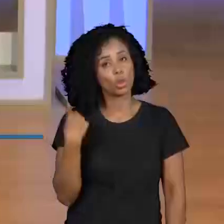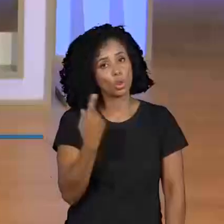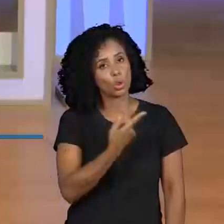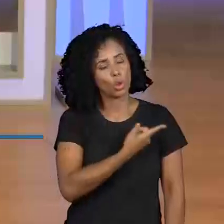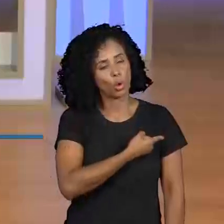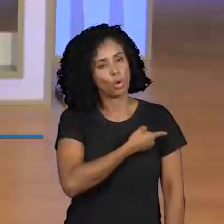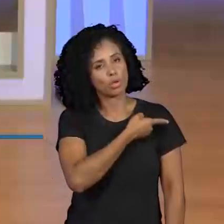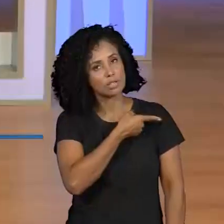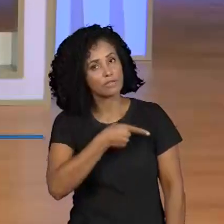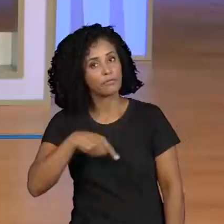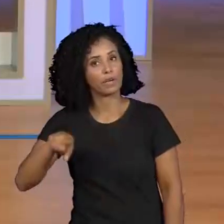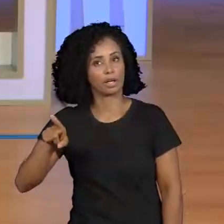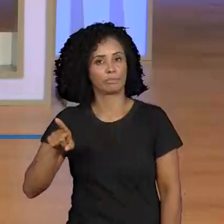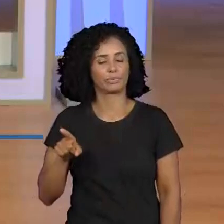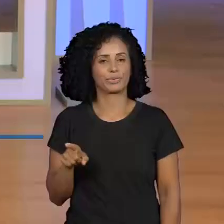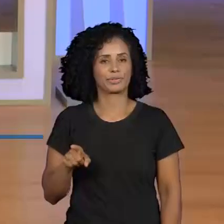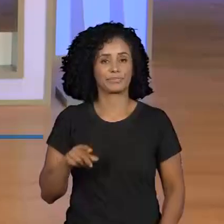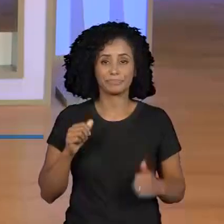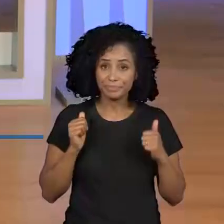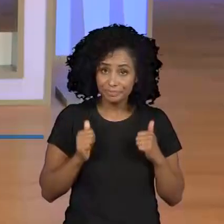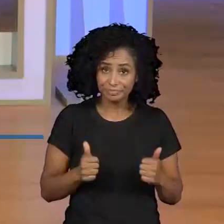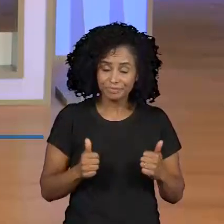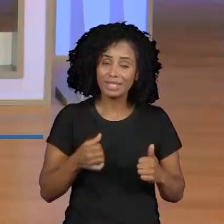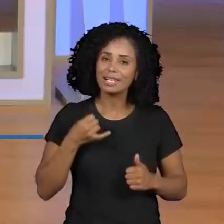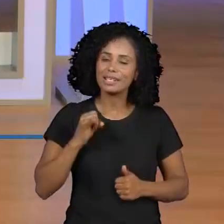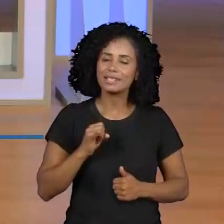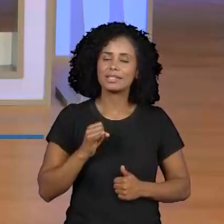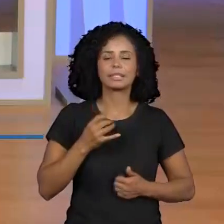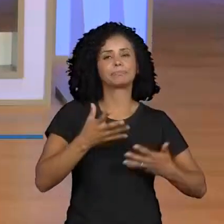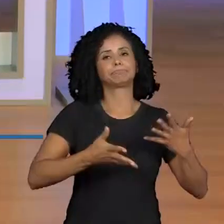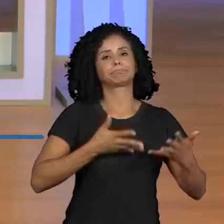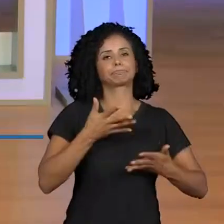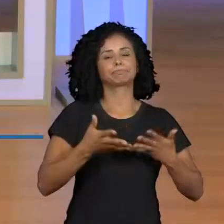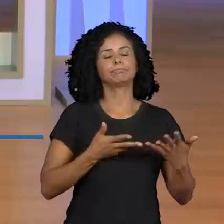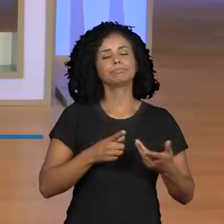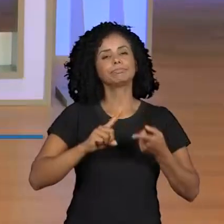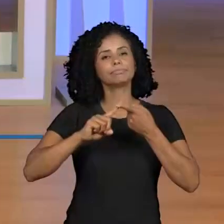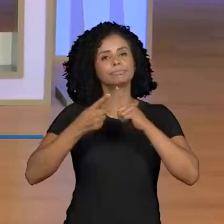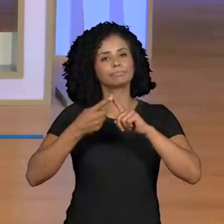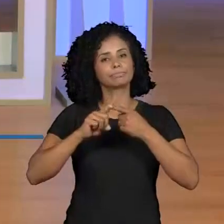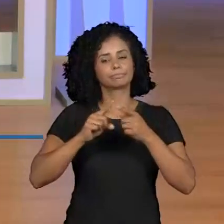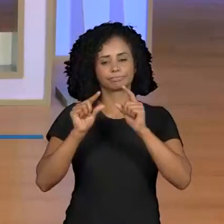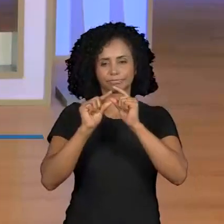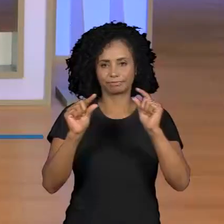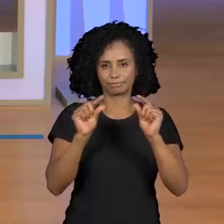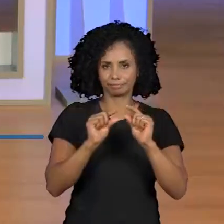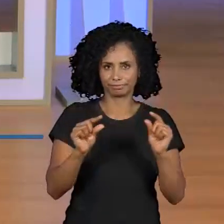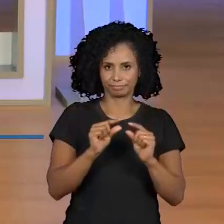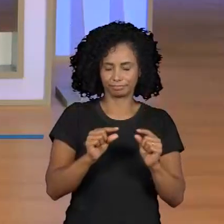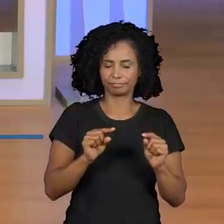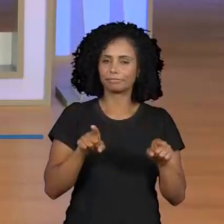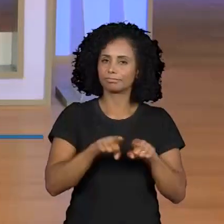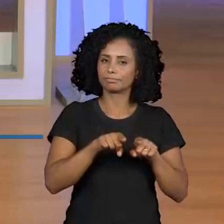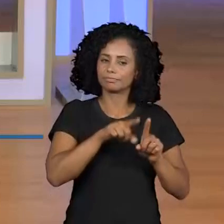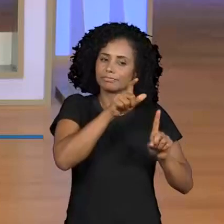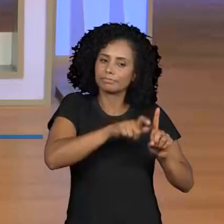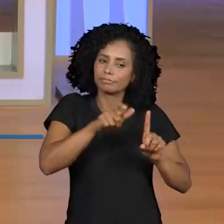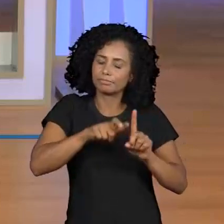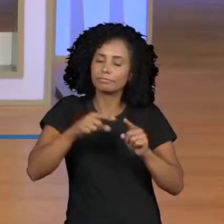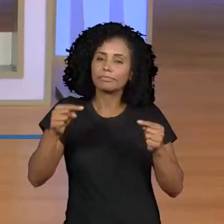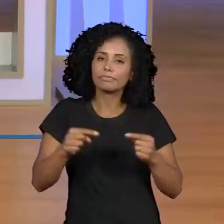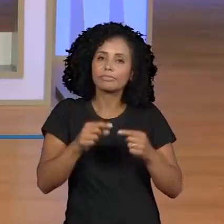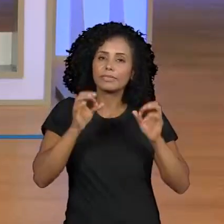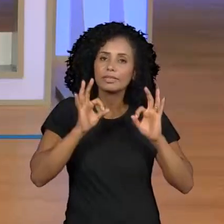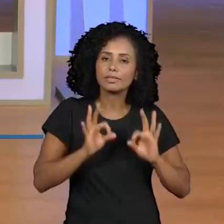Voltando à frase quando nós falamos em combinar assim e é justamente fazer com